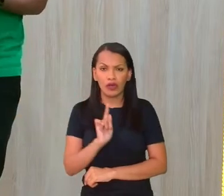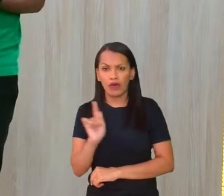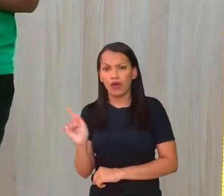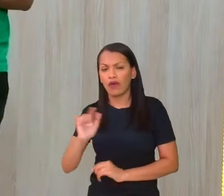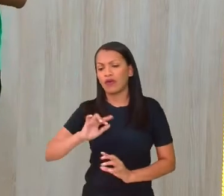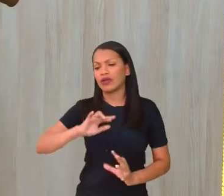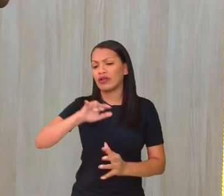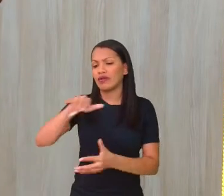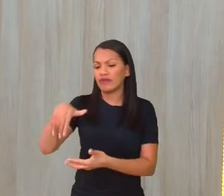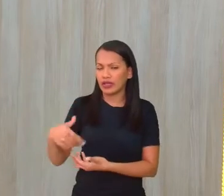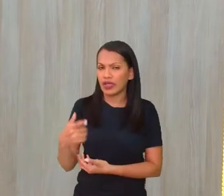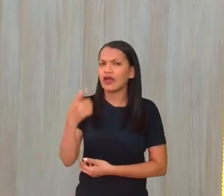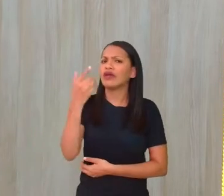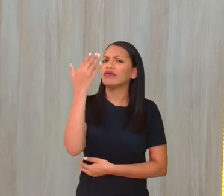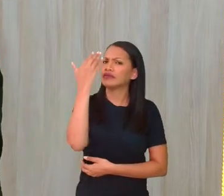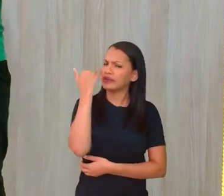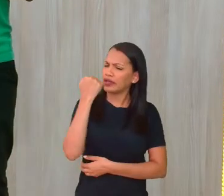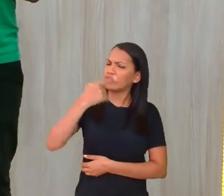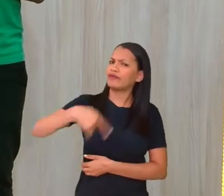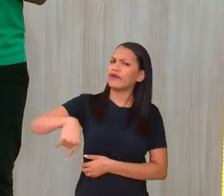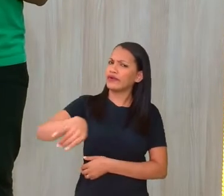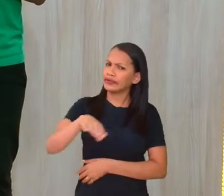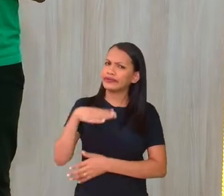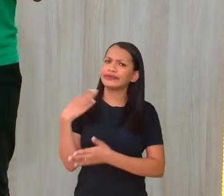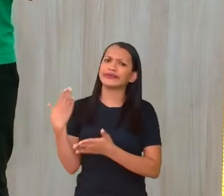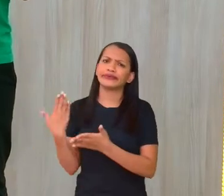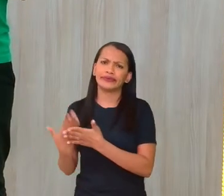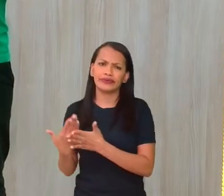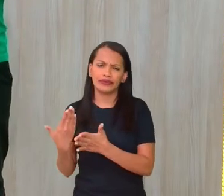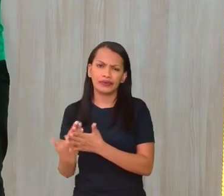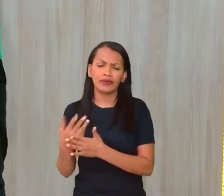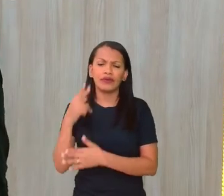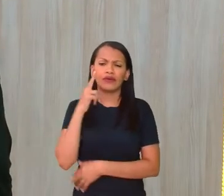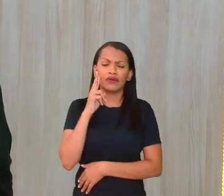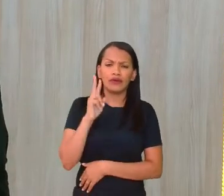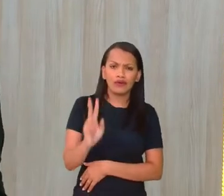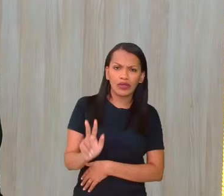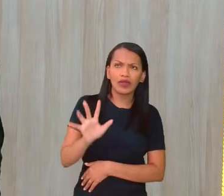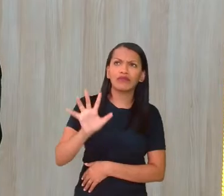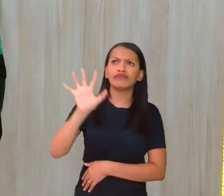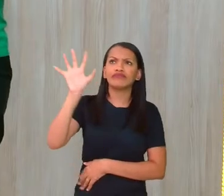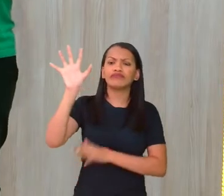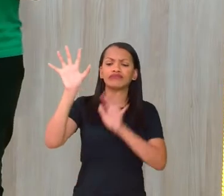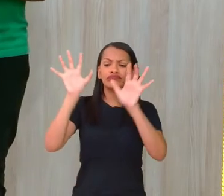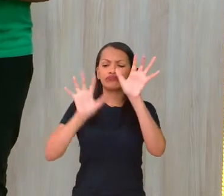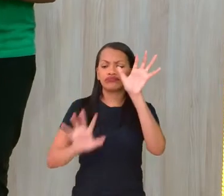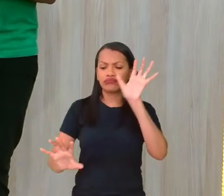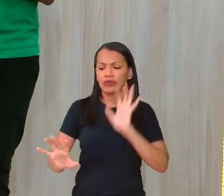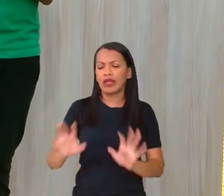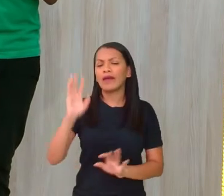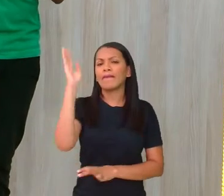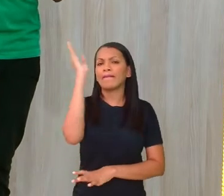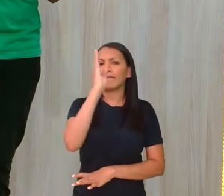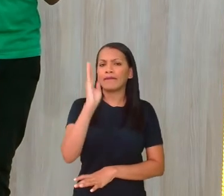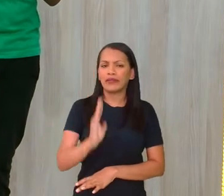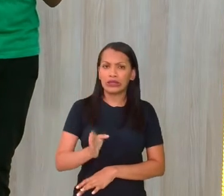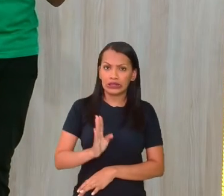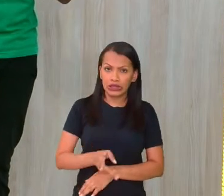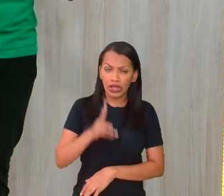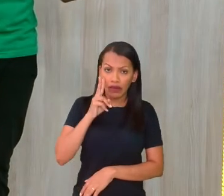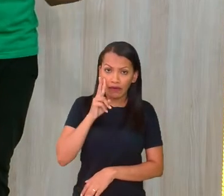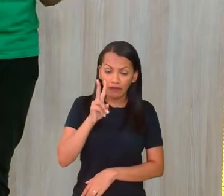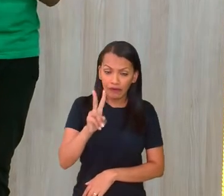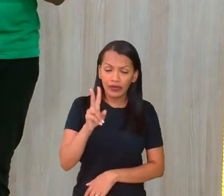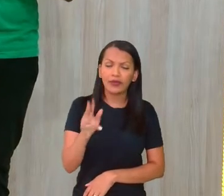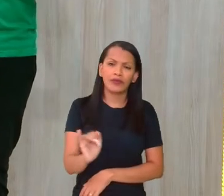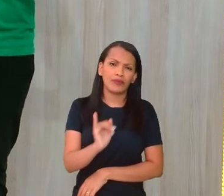sei que vocês estão estudando, né? Veem as regiões brasileiras. Nós já vimos também aí, no começo do ano, a gente já viu os impactos,